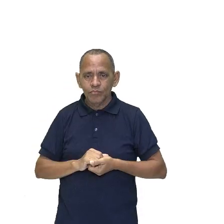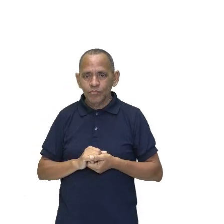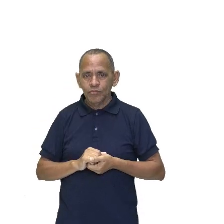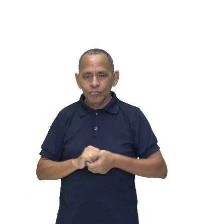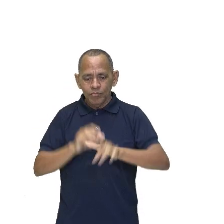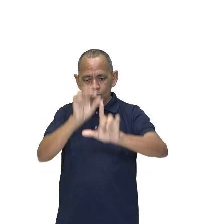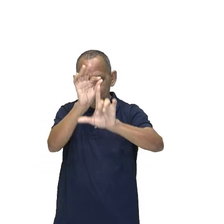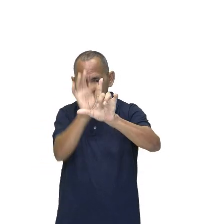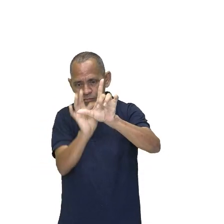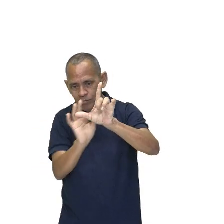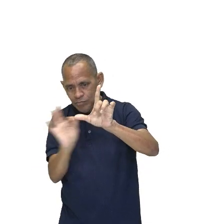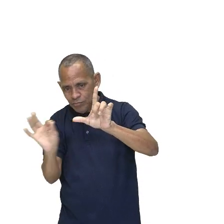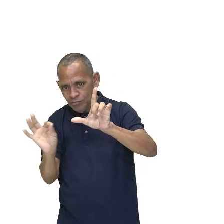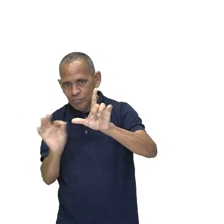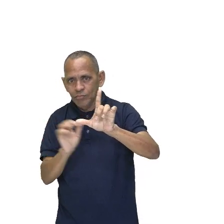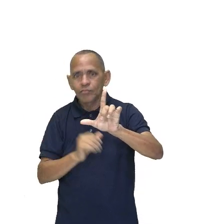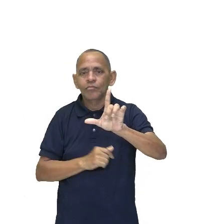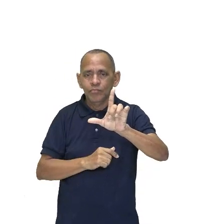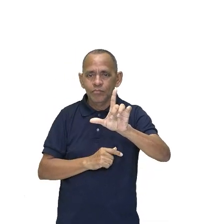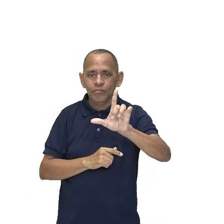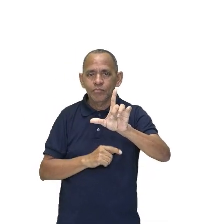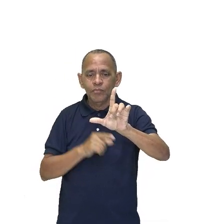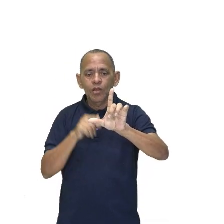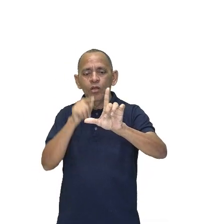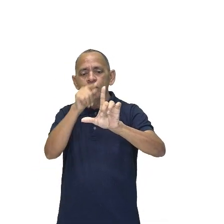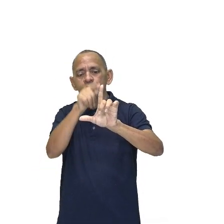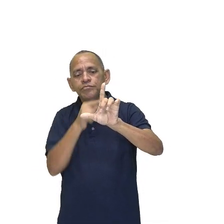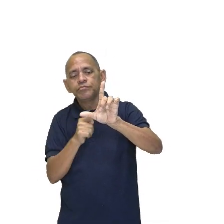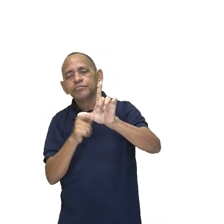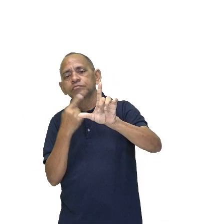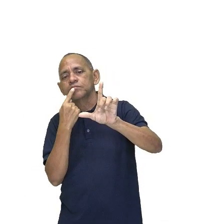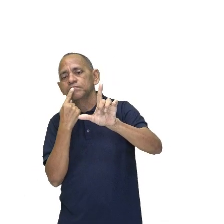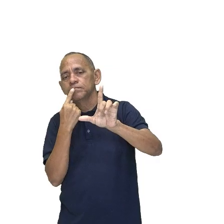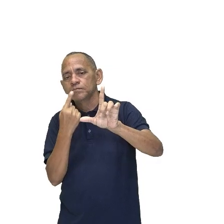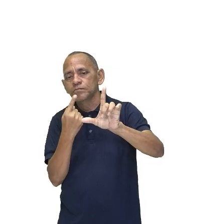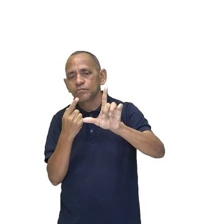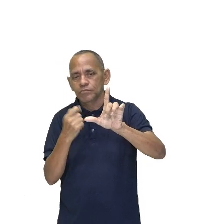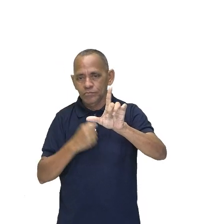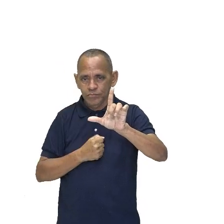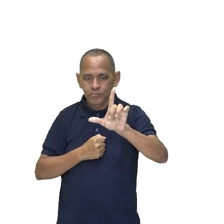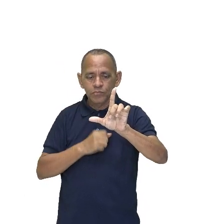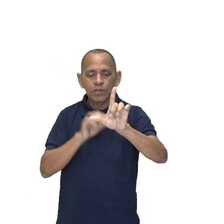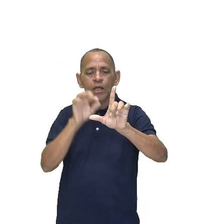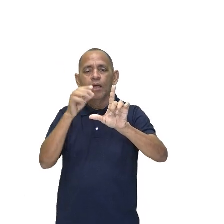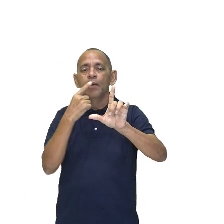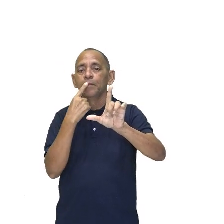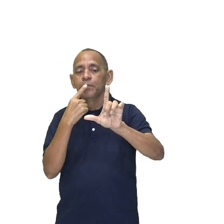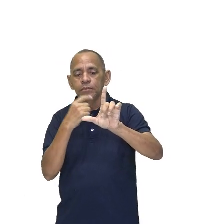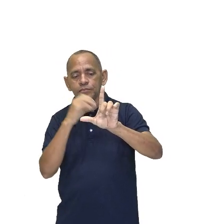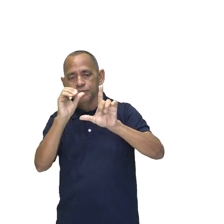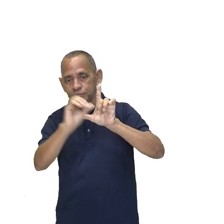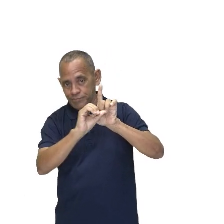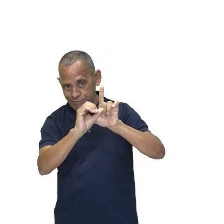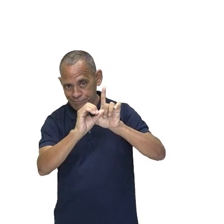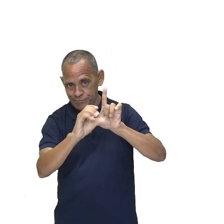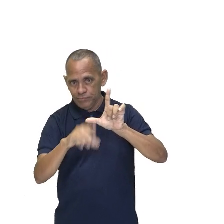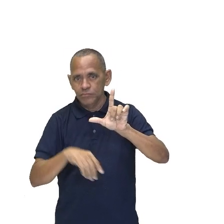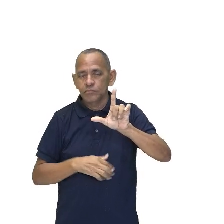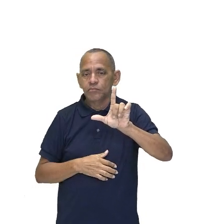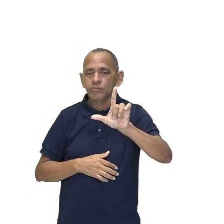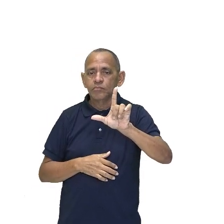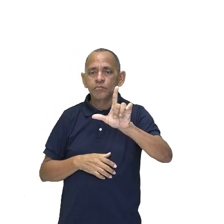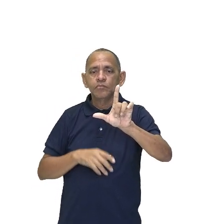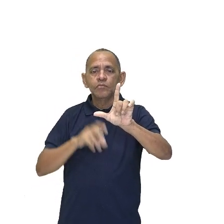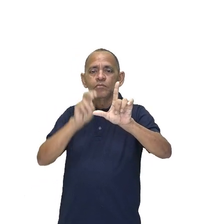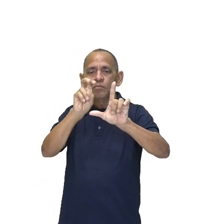A cruzinha ali, então eu pego valores que estão próximos da origem, do ponto zero, tá certo? Então, peguei esses 5 valores